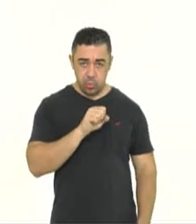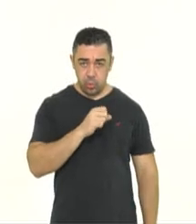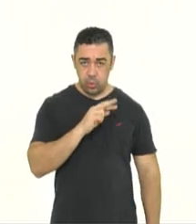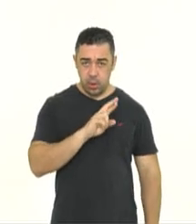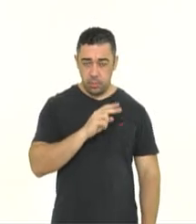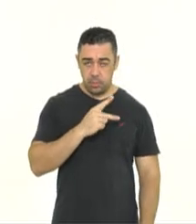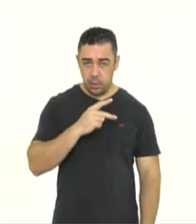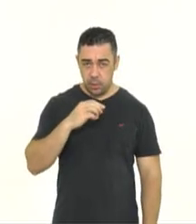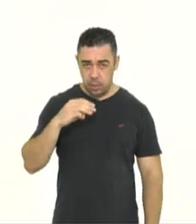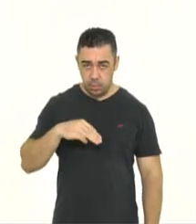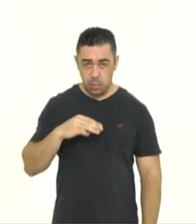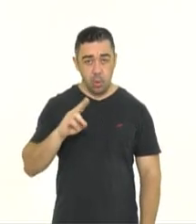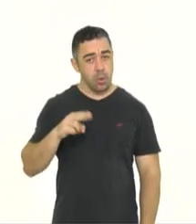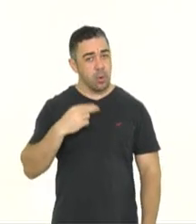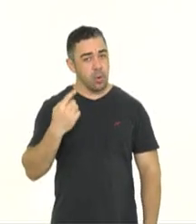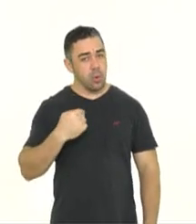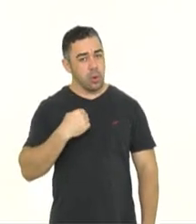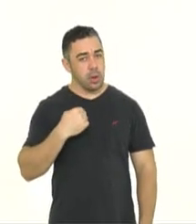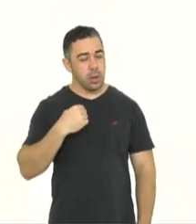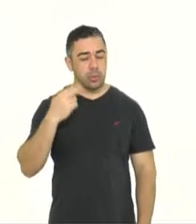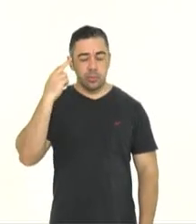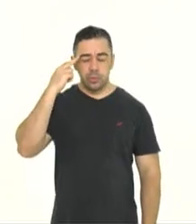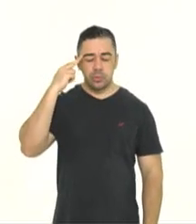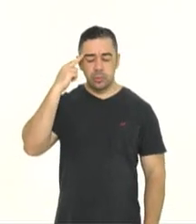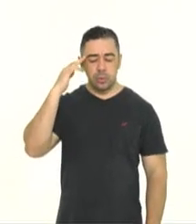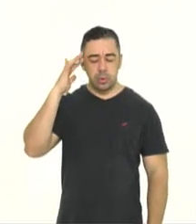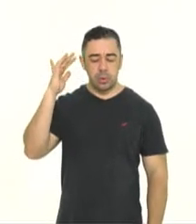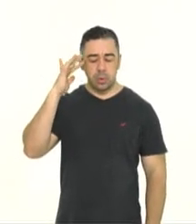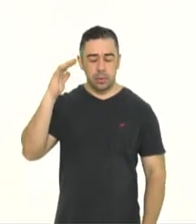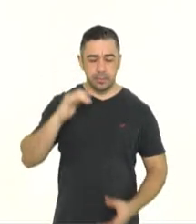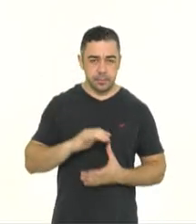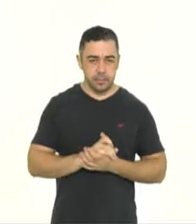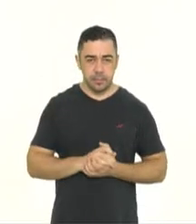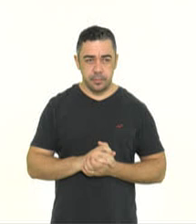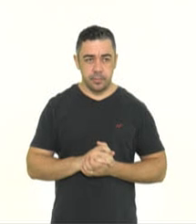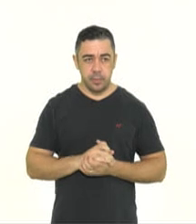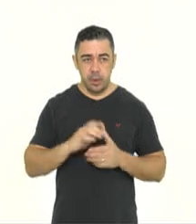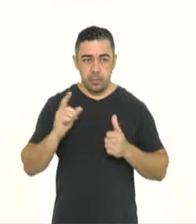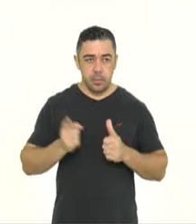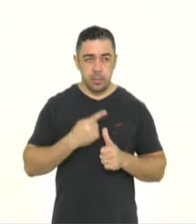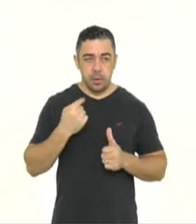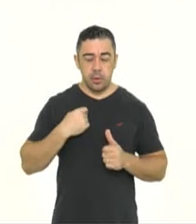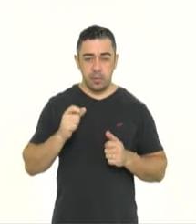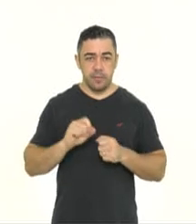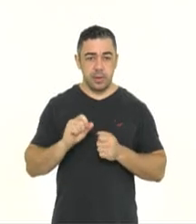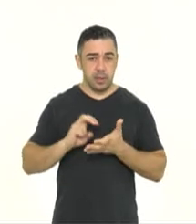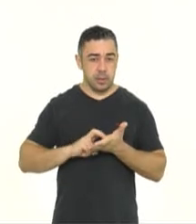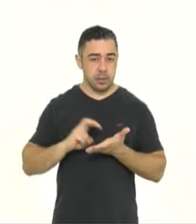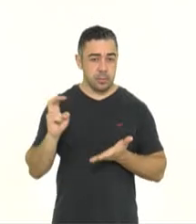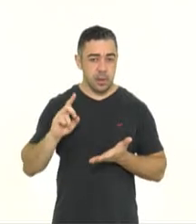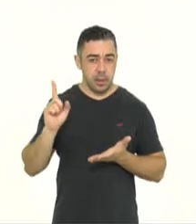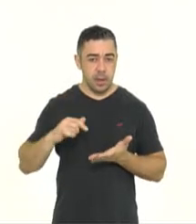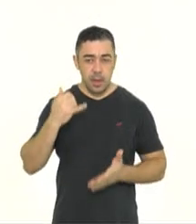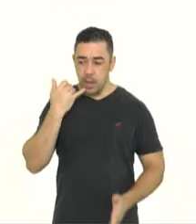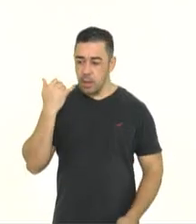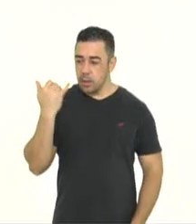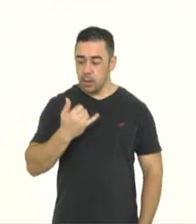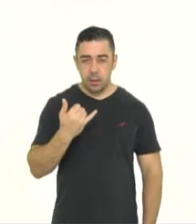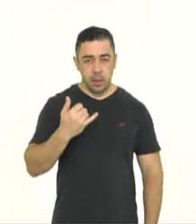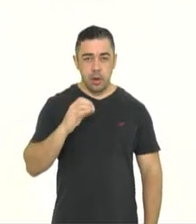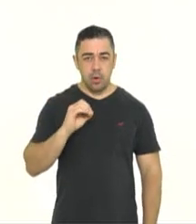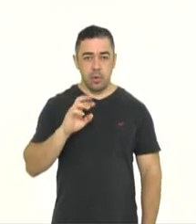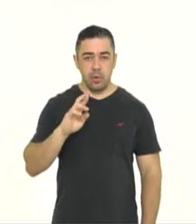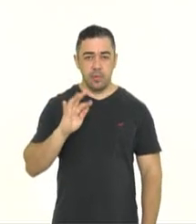RPM, ou eu ainda estou sonhando. A primeira coisa que eu vou fazer de manhã vai ser ligar para o orfanato.